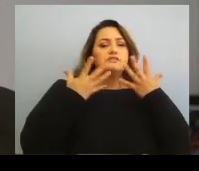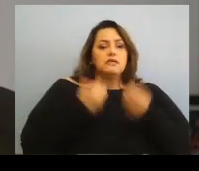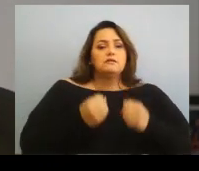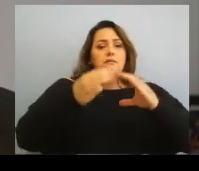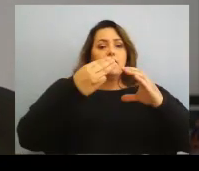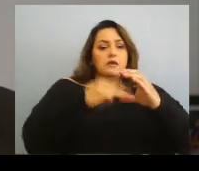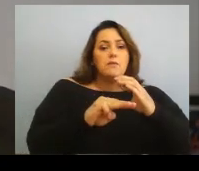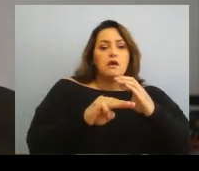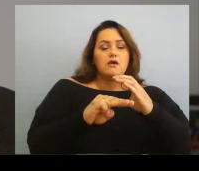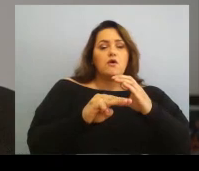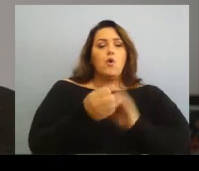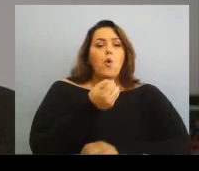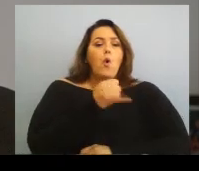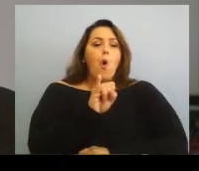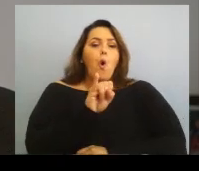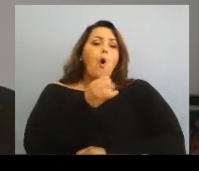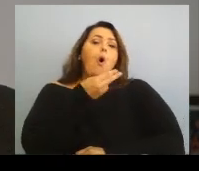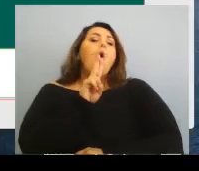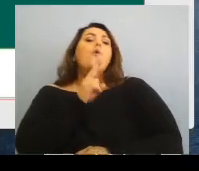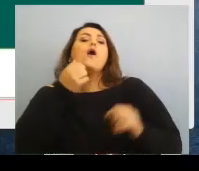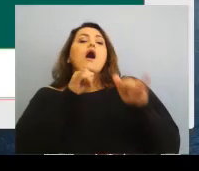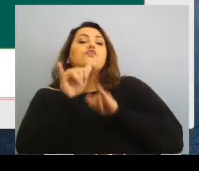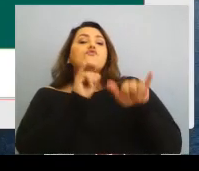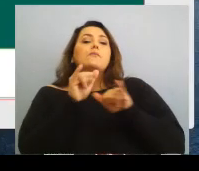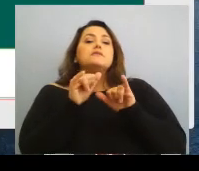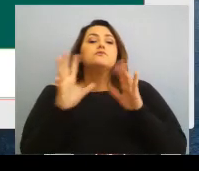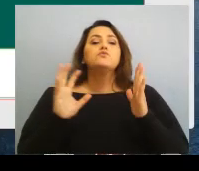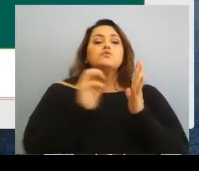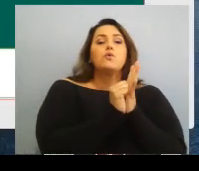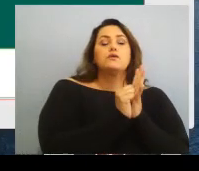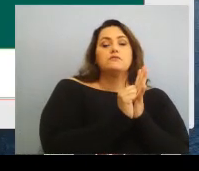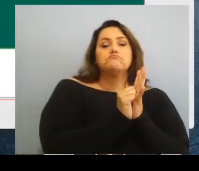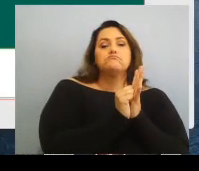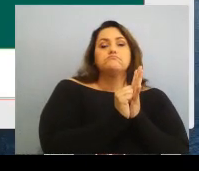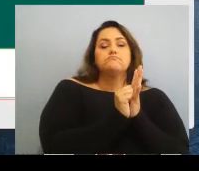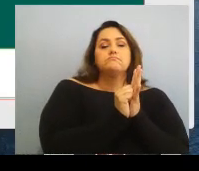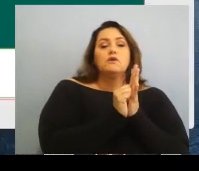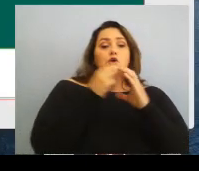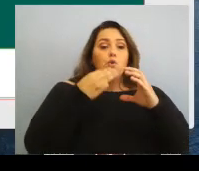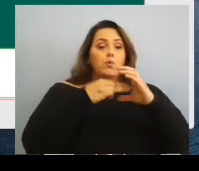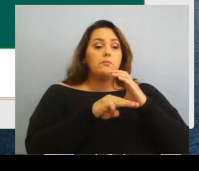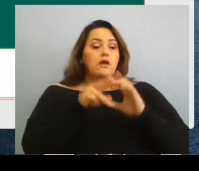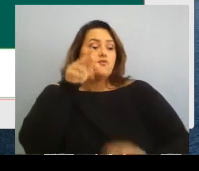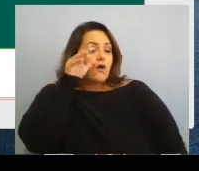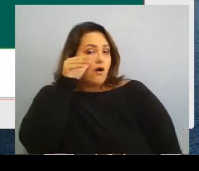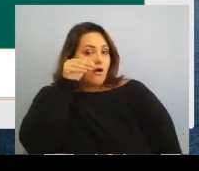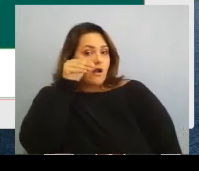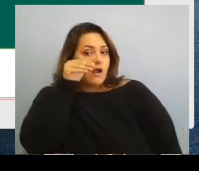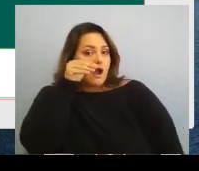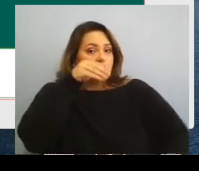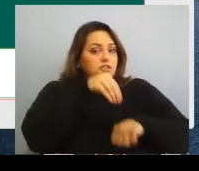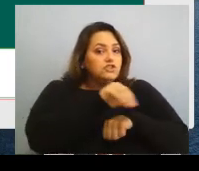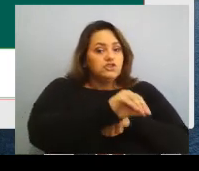receber um e-mail com a informação do seu cadastramento, e nesse e-mail você vai ter